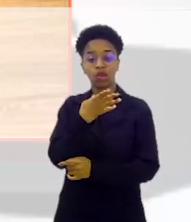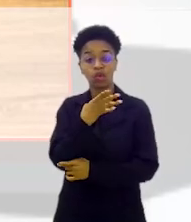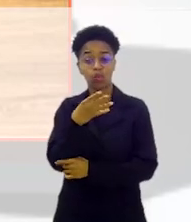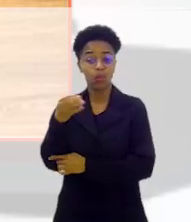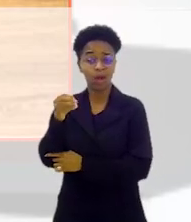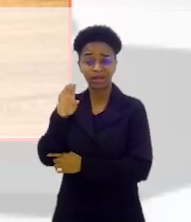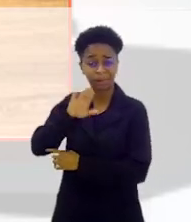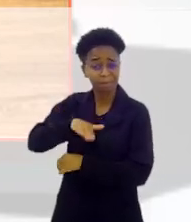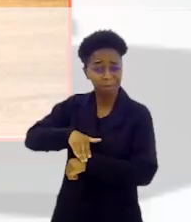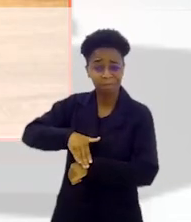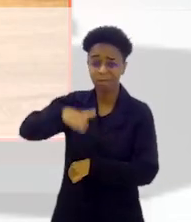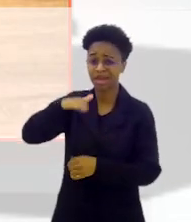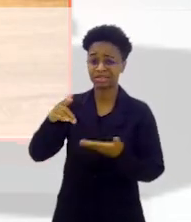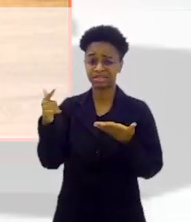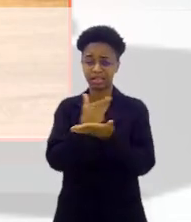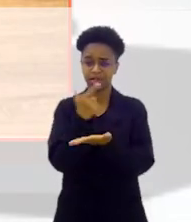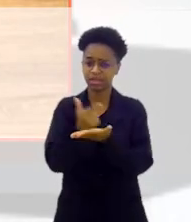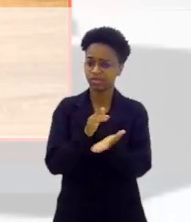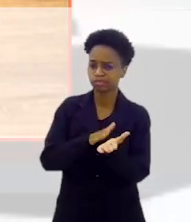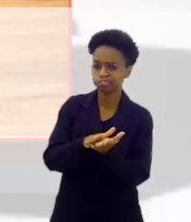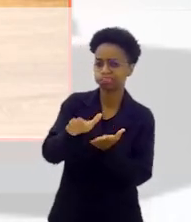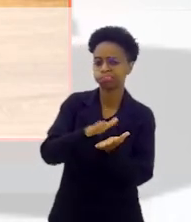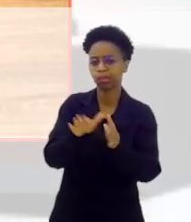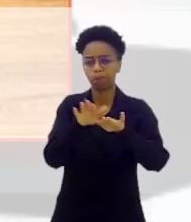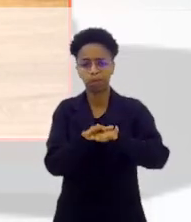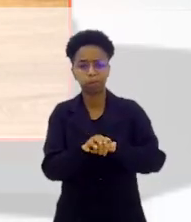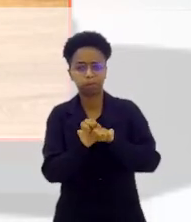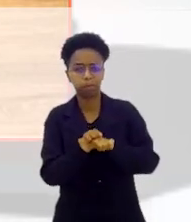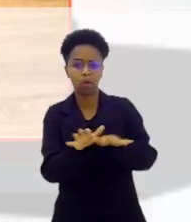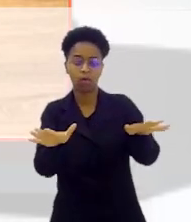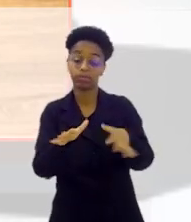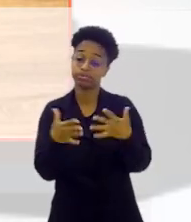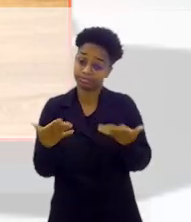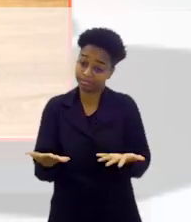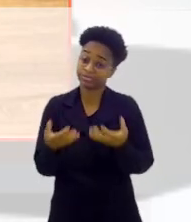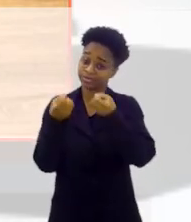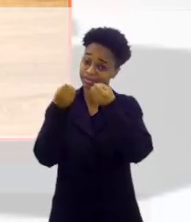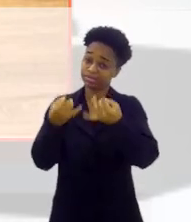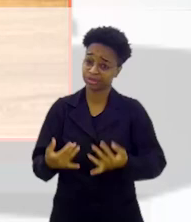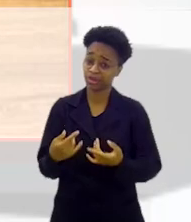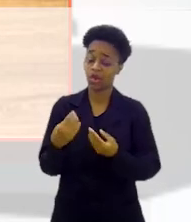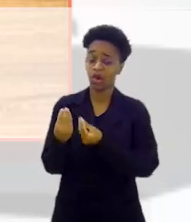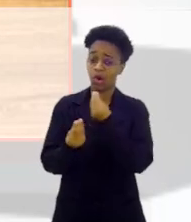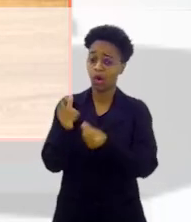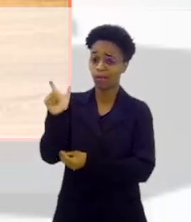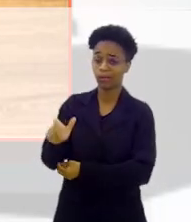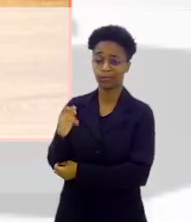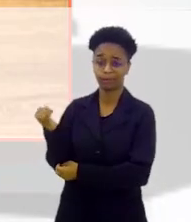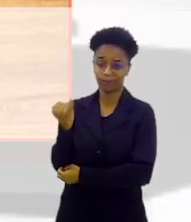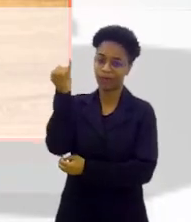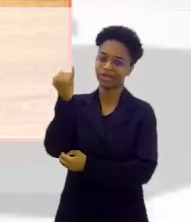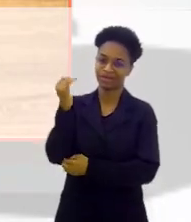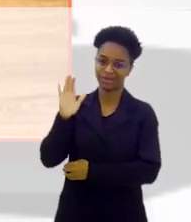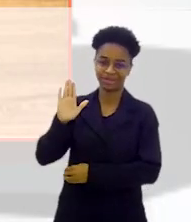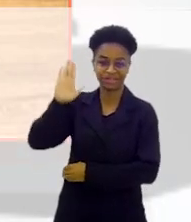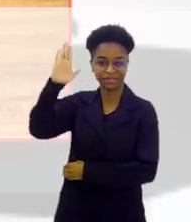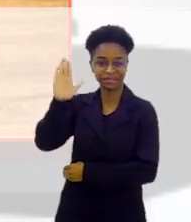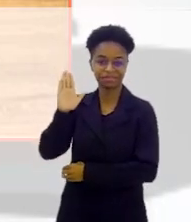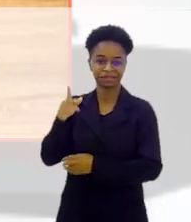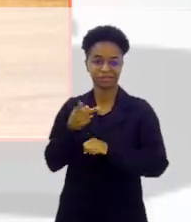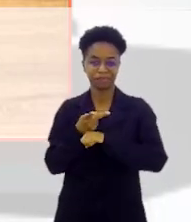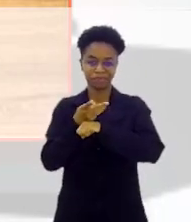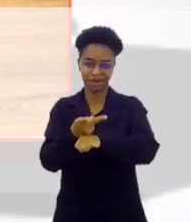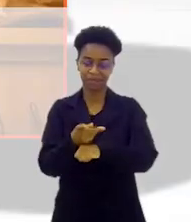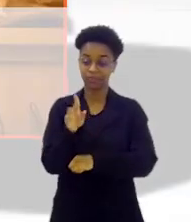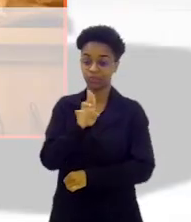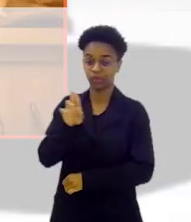de 400 obras publicadas, estando mais que justificada a sua candidatura ao prêmio.